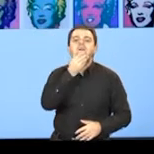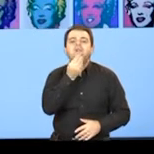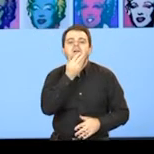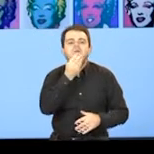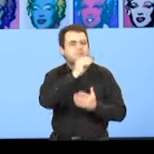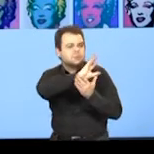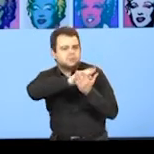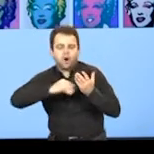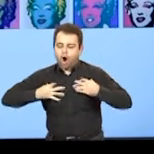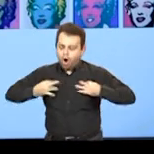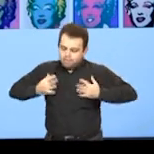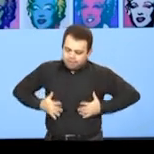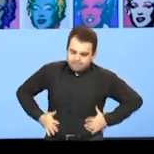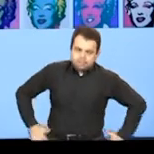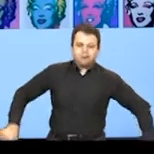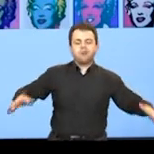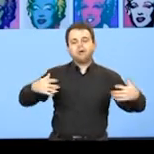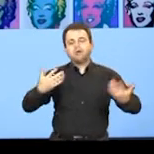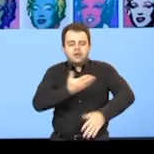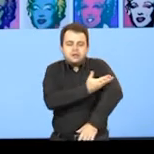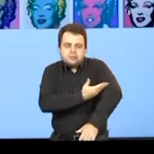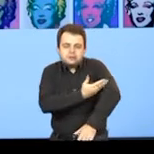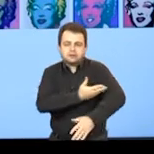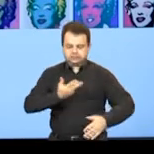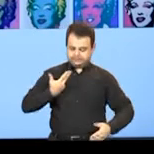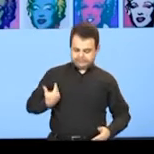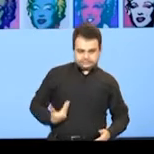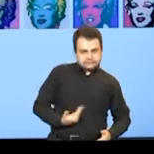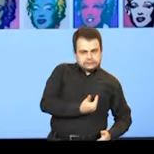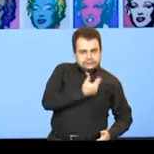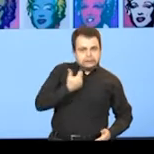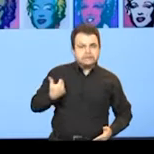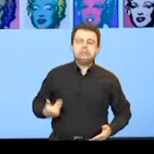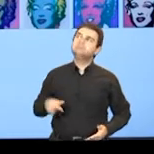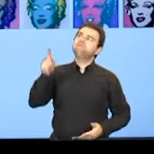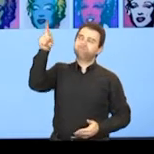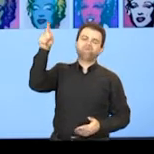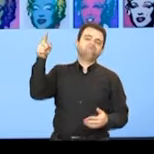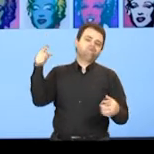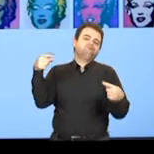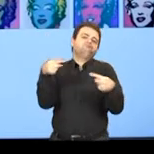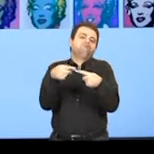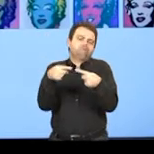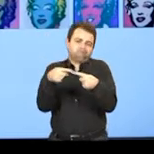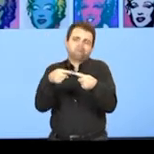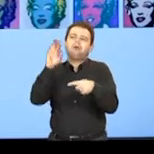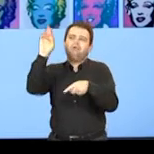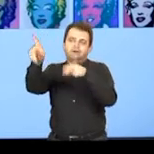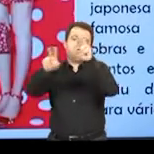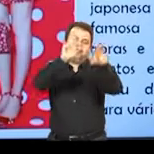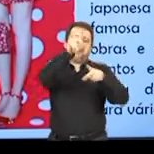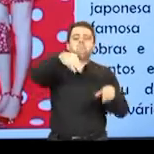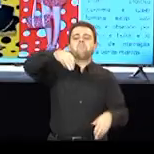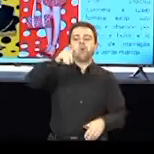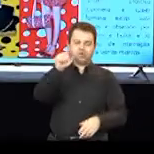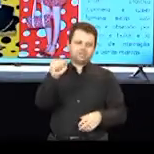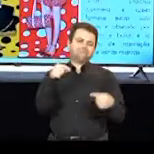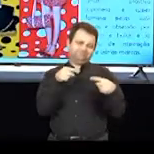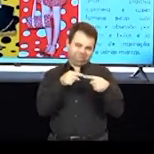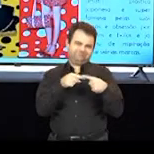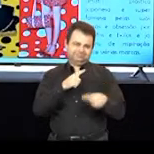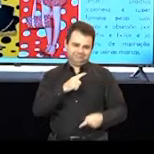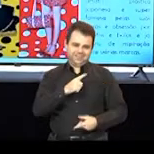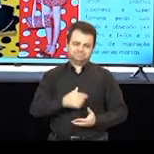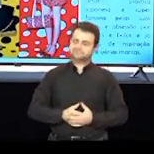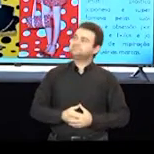vestido, estampas de camiseta. Recorrentemente, ela é apropriada em coleções de moda. Aqui